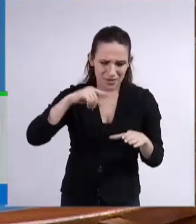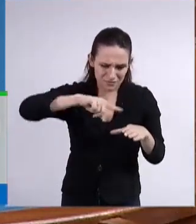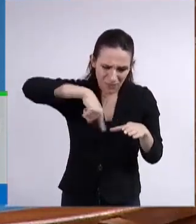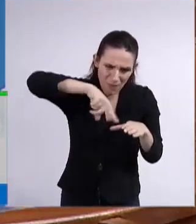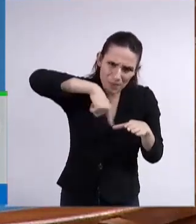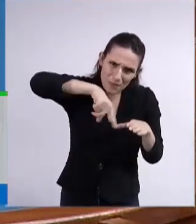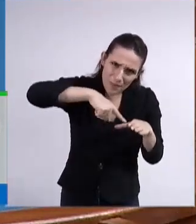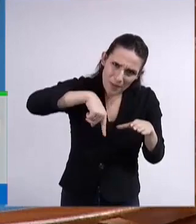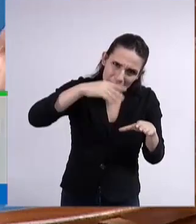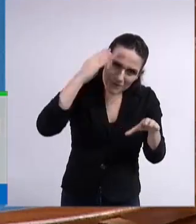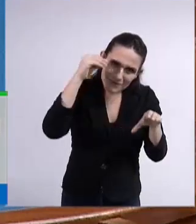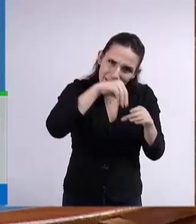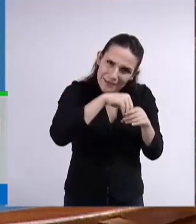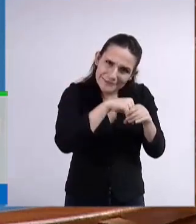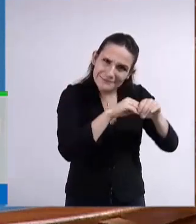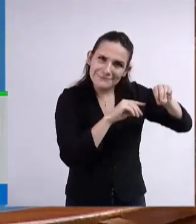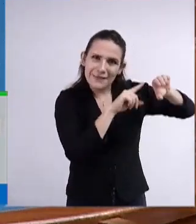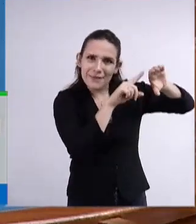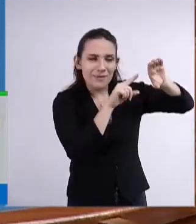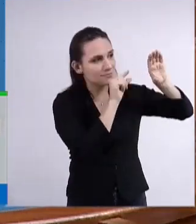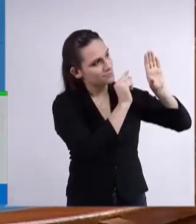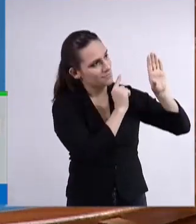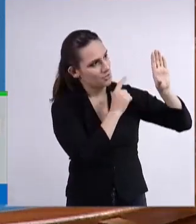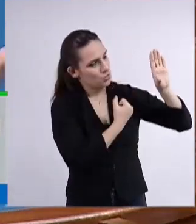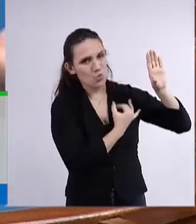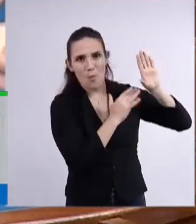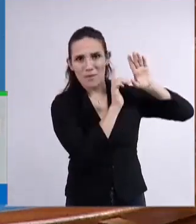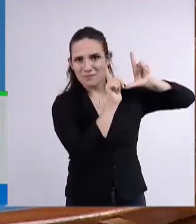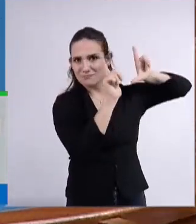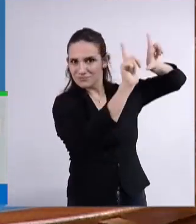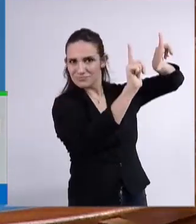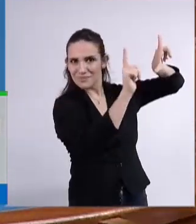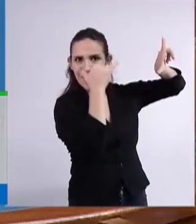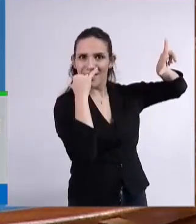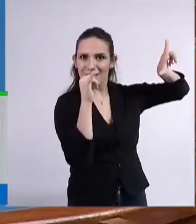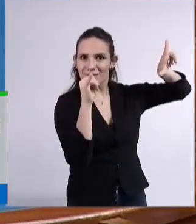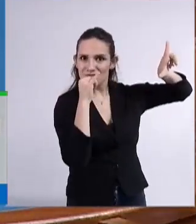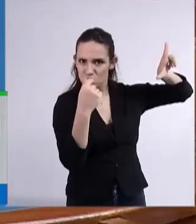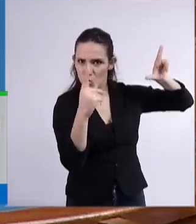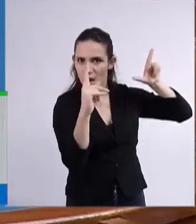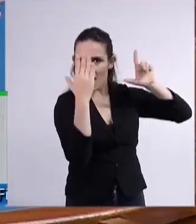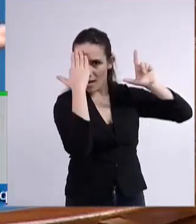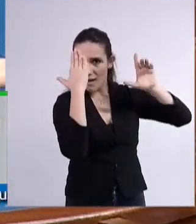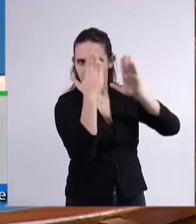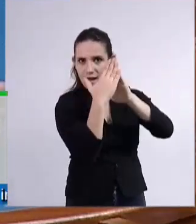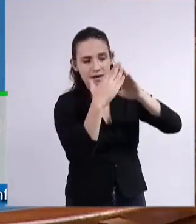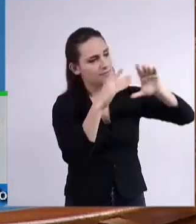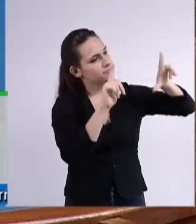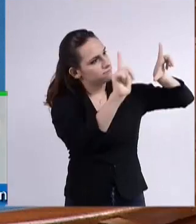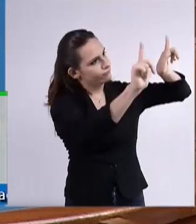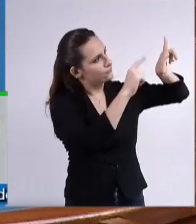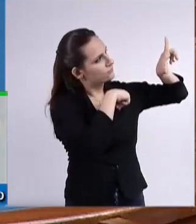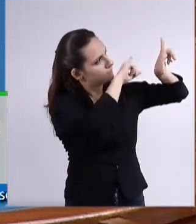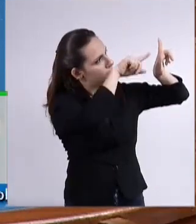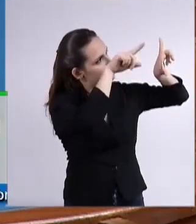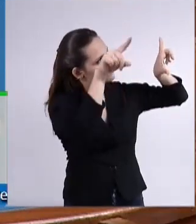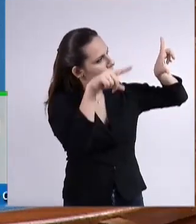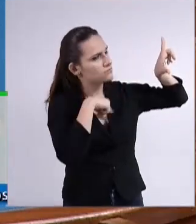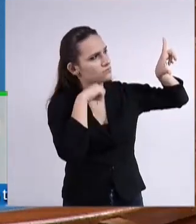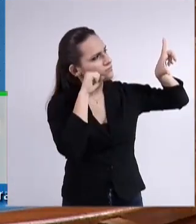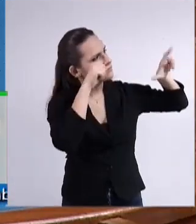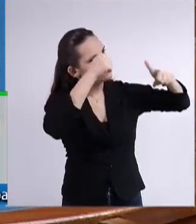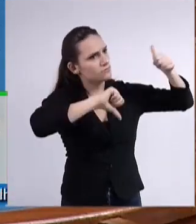consumidores residenciais, comerciais e industriais. E a Energisa se apresenta pelos números uma